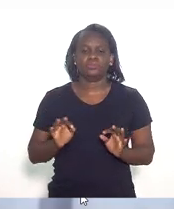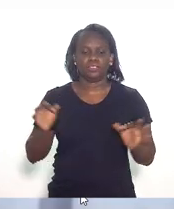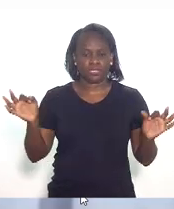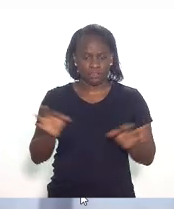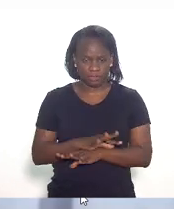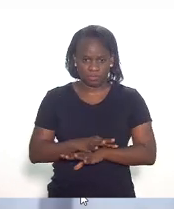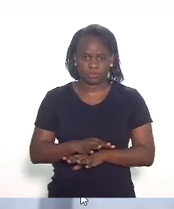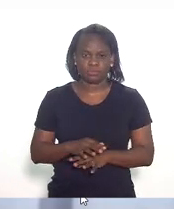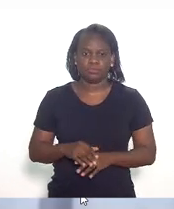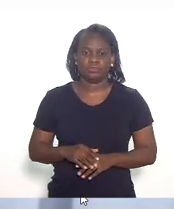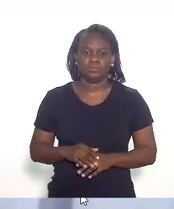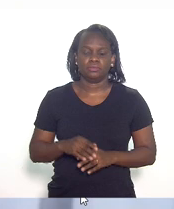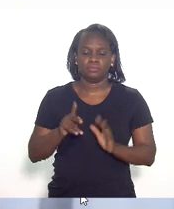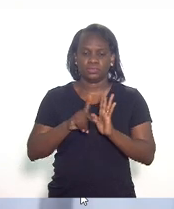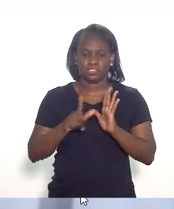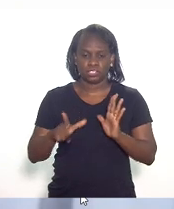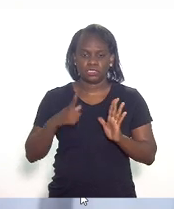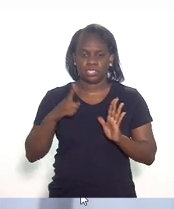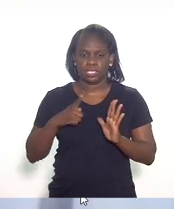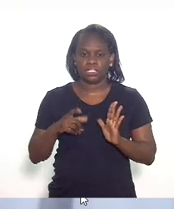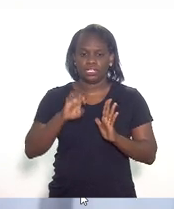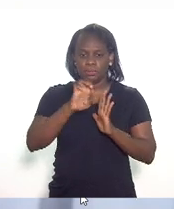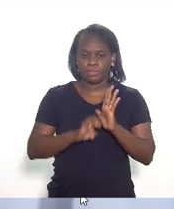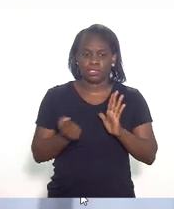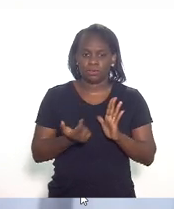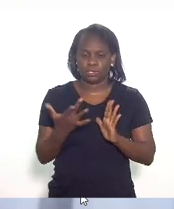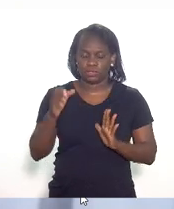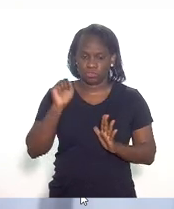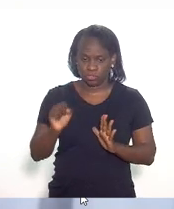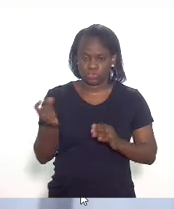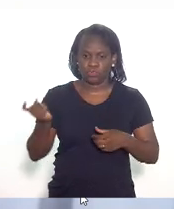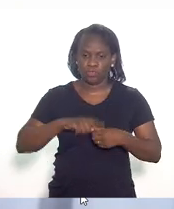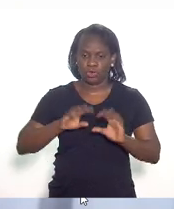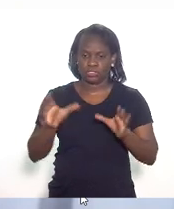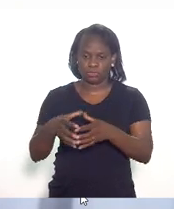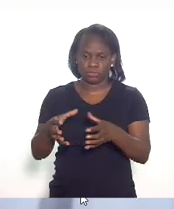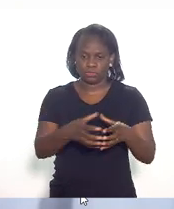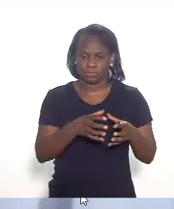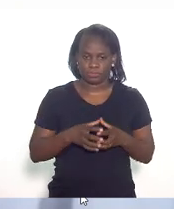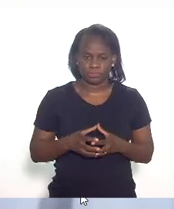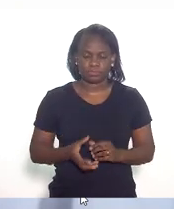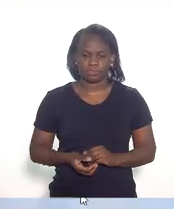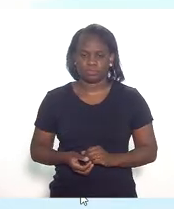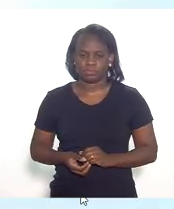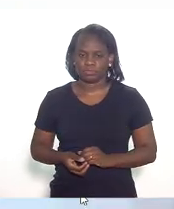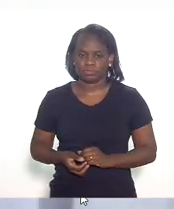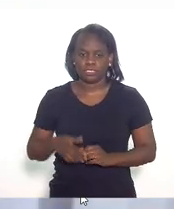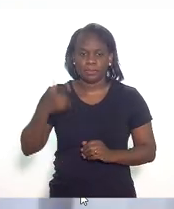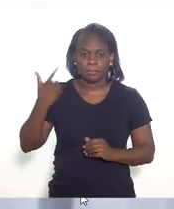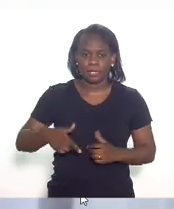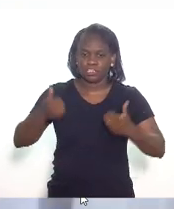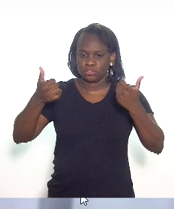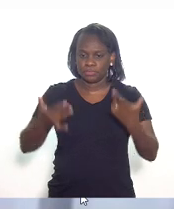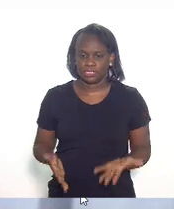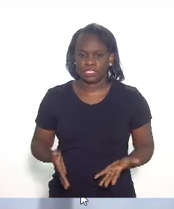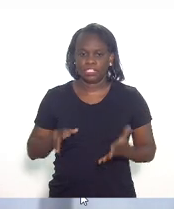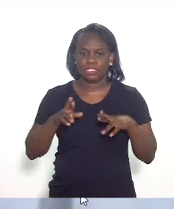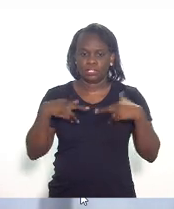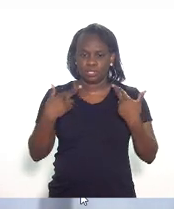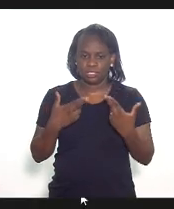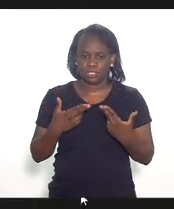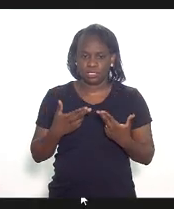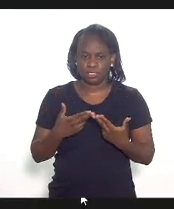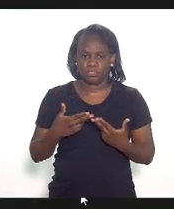encerrada a discussão, o projeto recebeu oito emendas e retorna às comissões. Nada mais havendo a tratar na